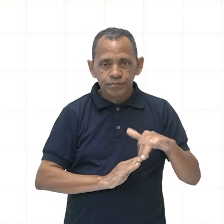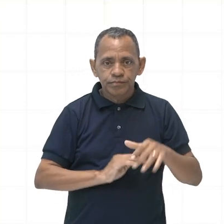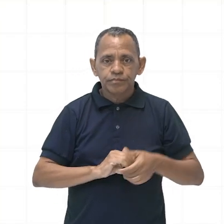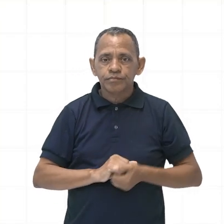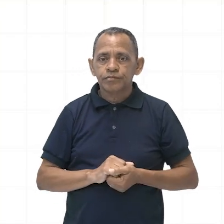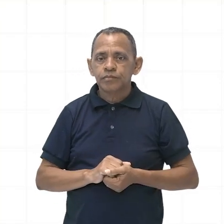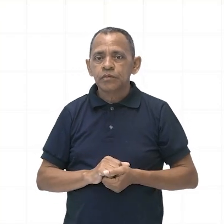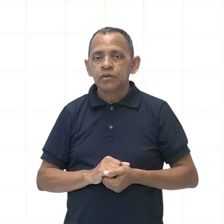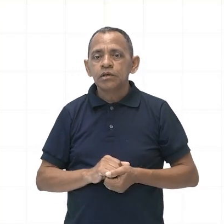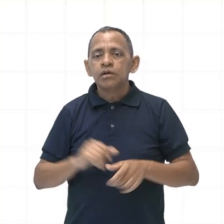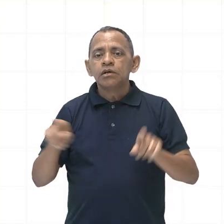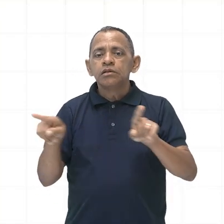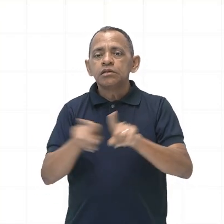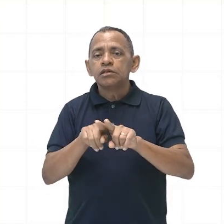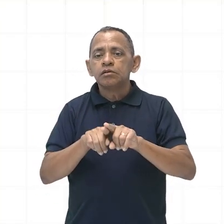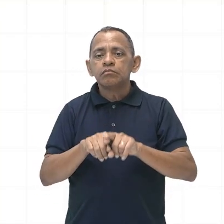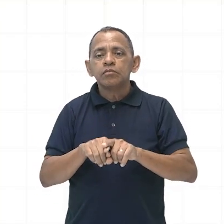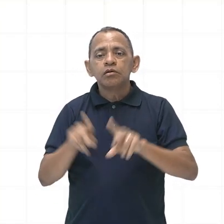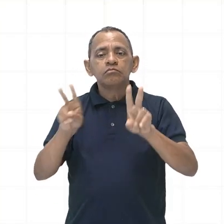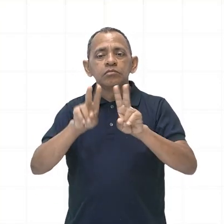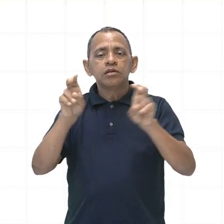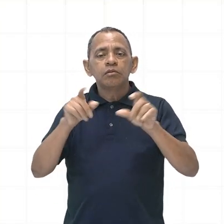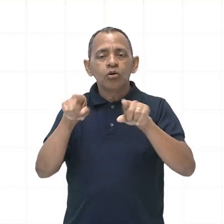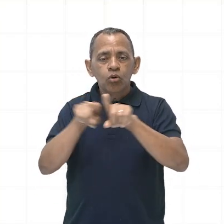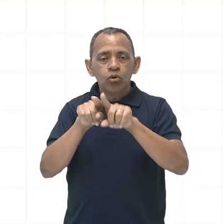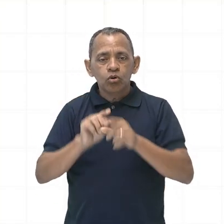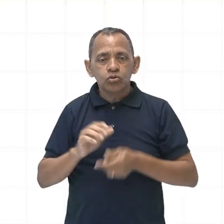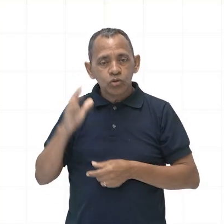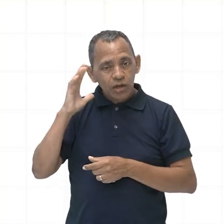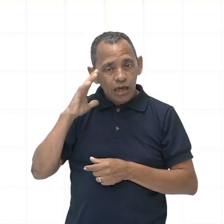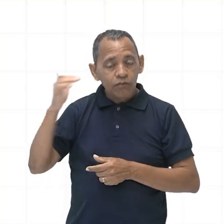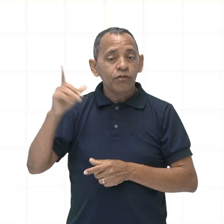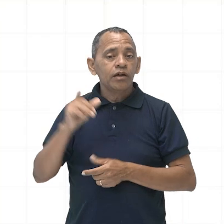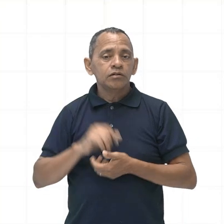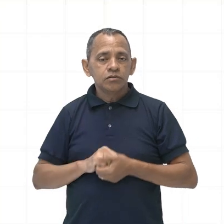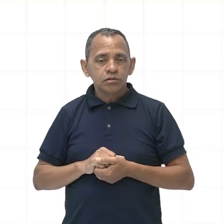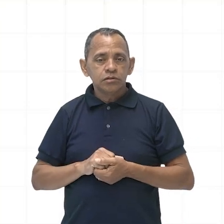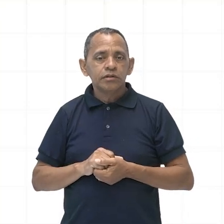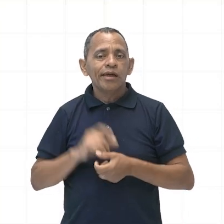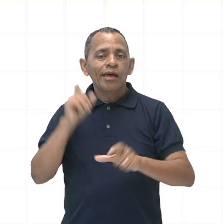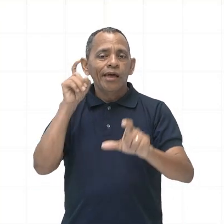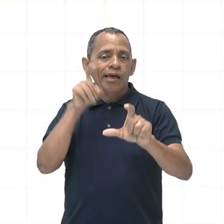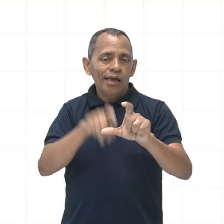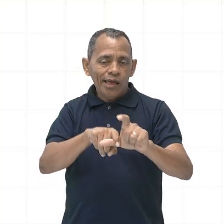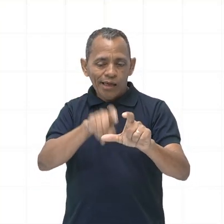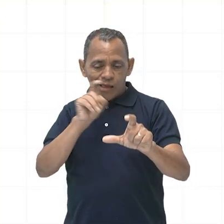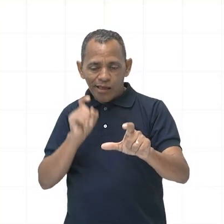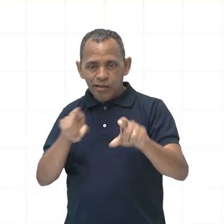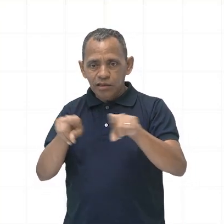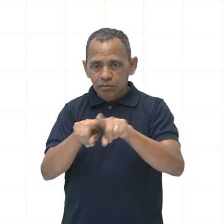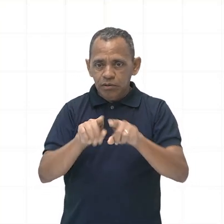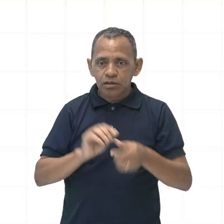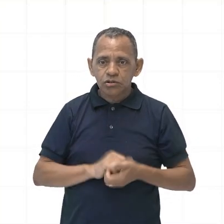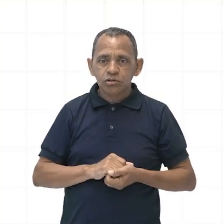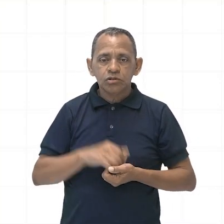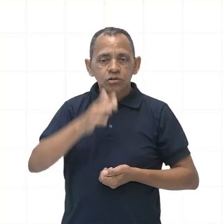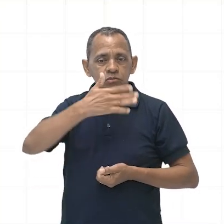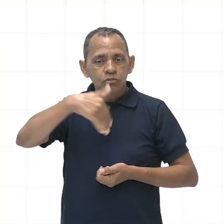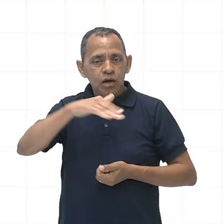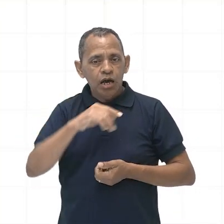Vamos falar também agora um pouco sobre eventos independentes. Dados dois eventos A e B de um espaço amostral